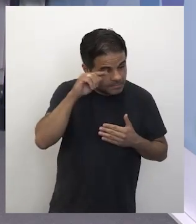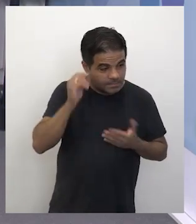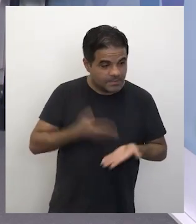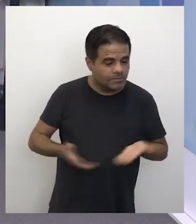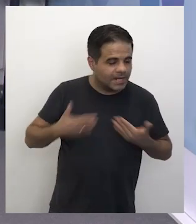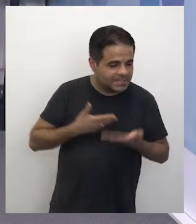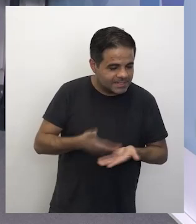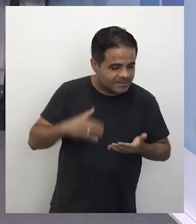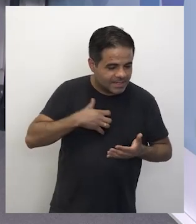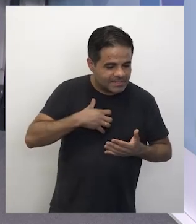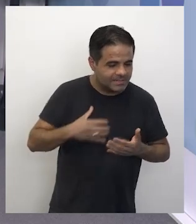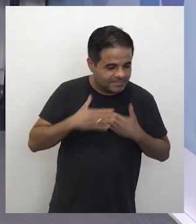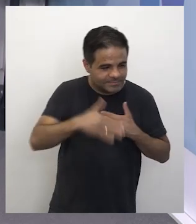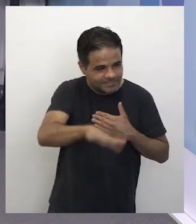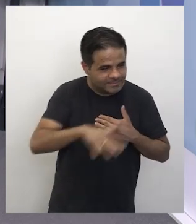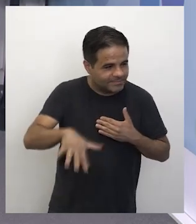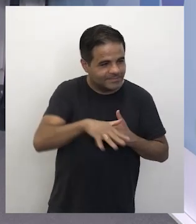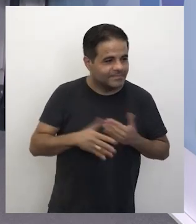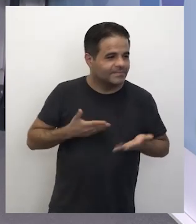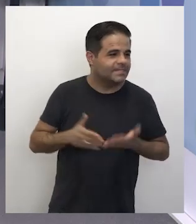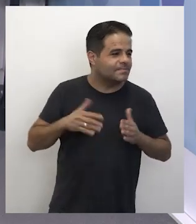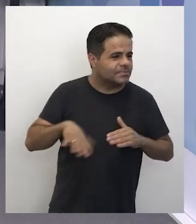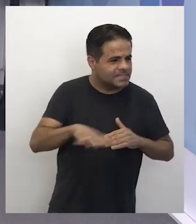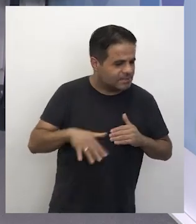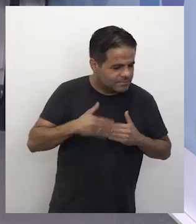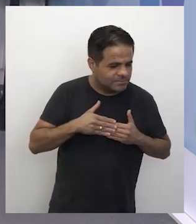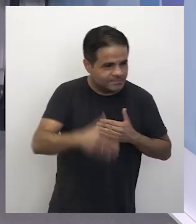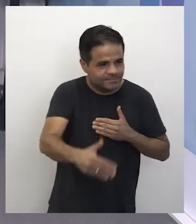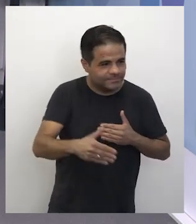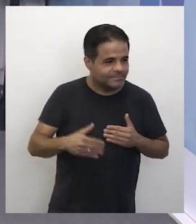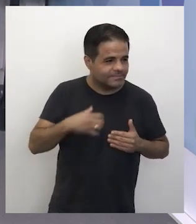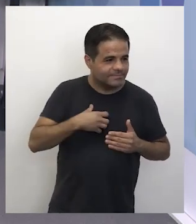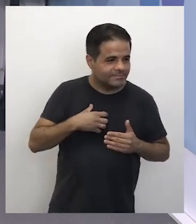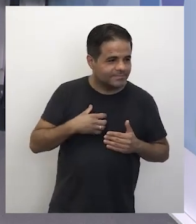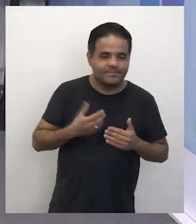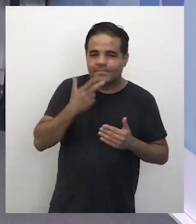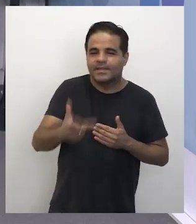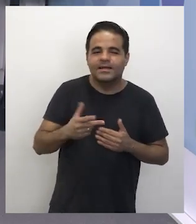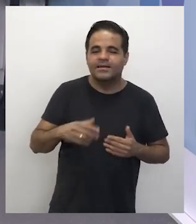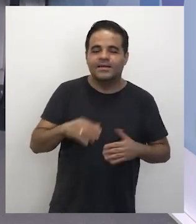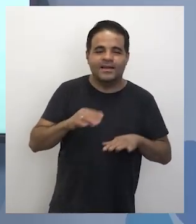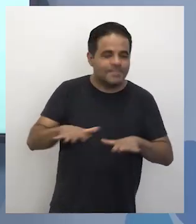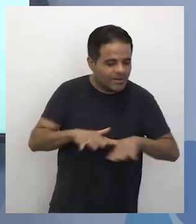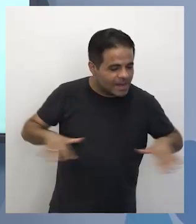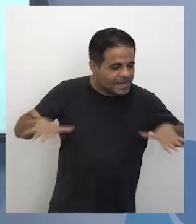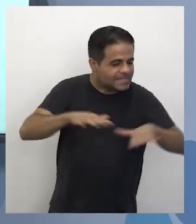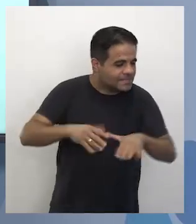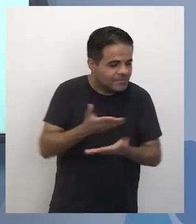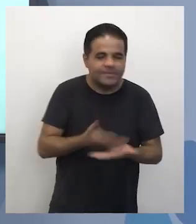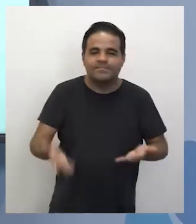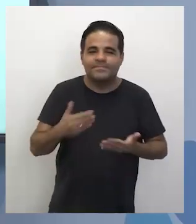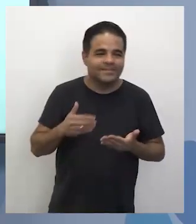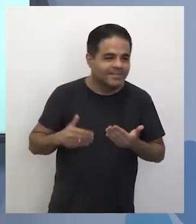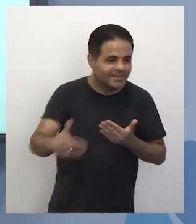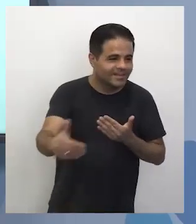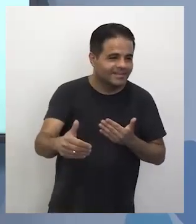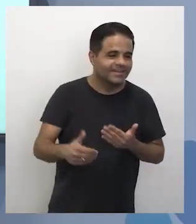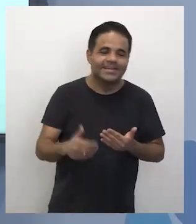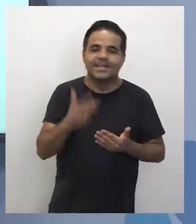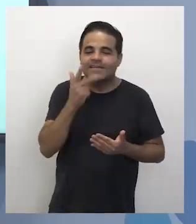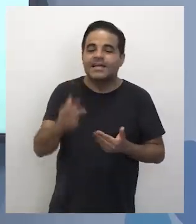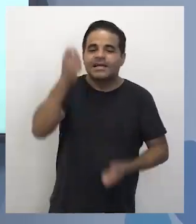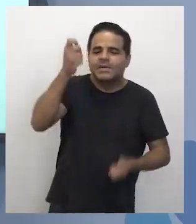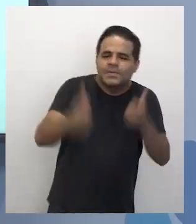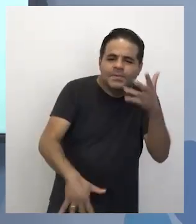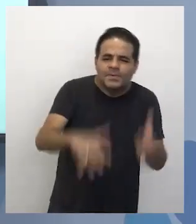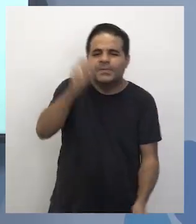física. Muito bem, então aí a gente discutiu um pouquinho. Aí do câmera vai dando um look aqui na gente ainda, né? Pra deixar mais constrangido pra ainda. mostrar. Não basta o Giba falar, né?